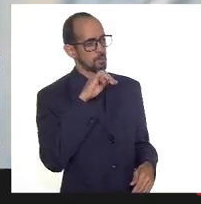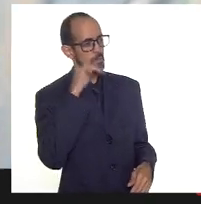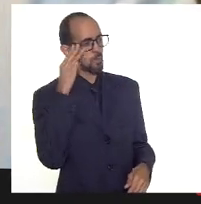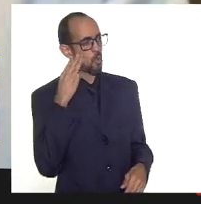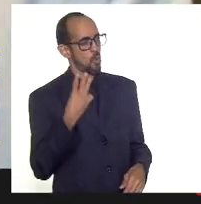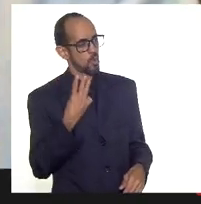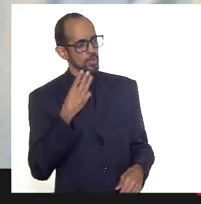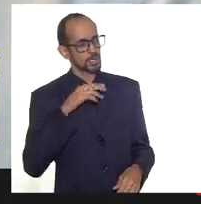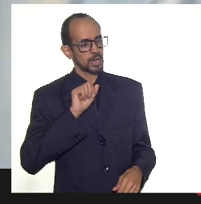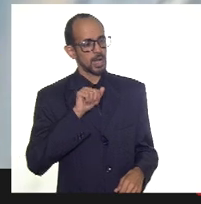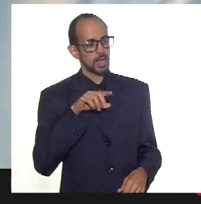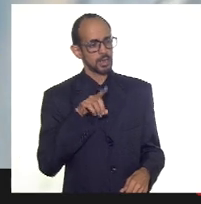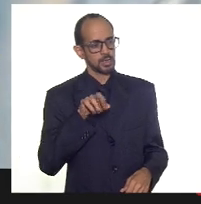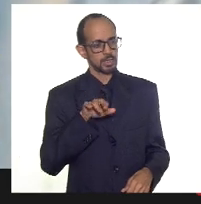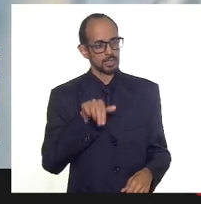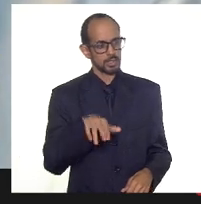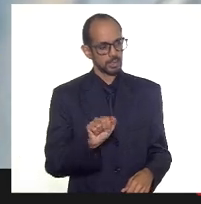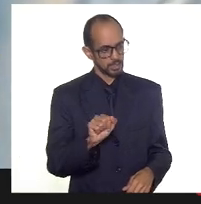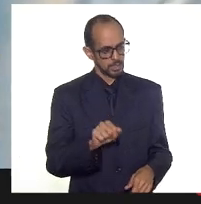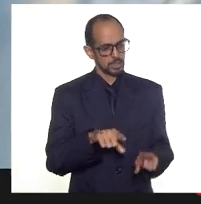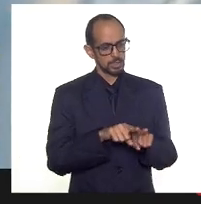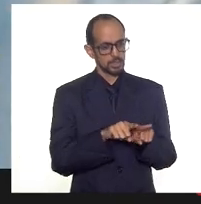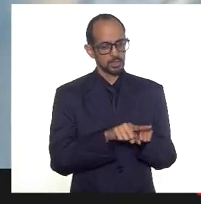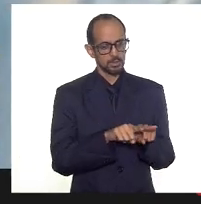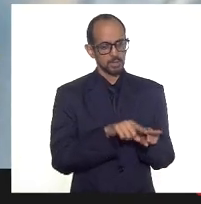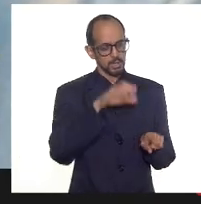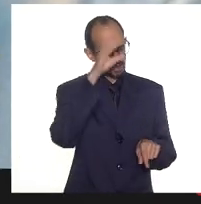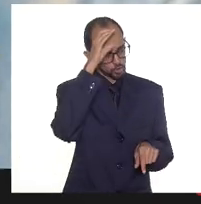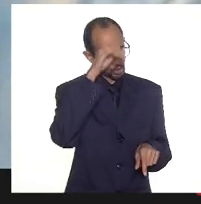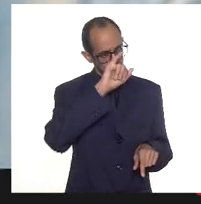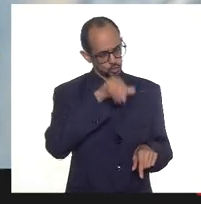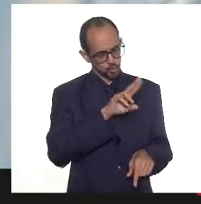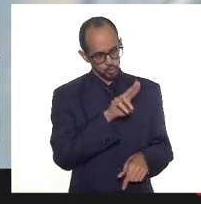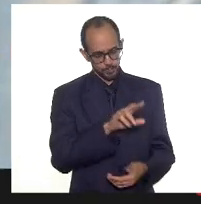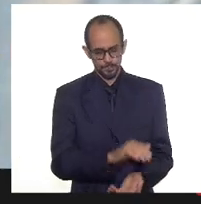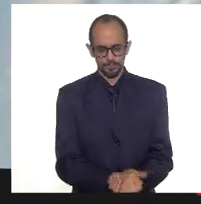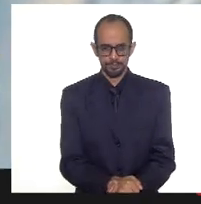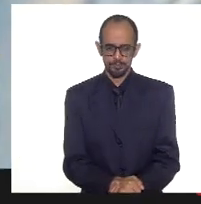Baltazar, minhas colegas. Eu acho que a Tia Ju também está logada aí, né?